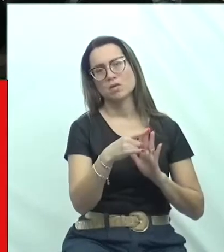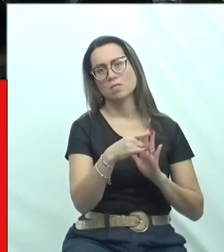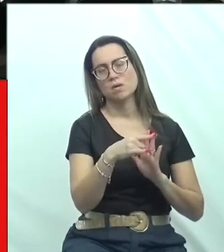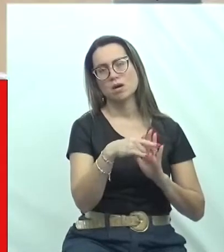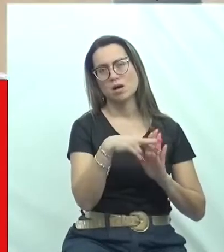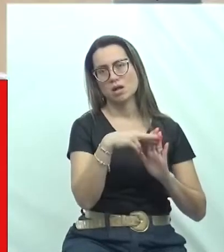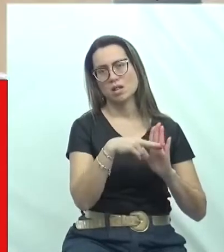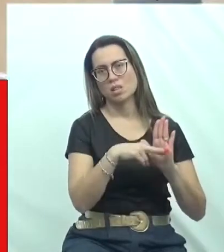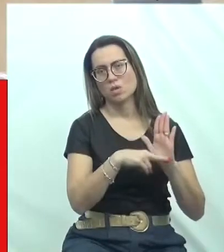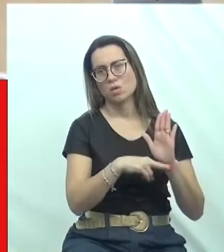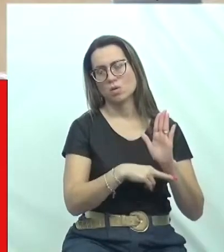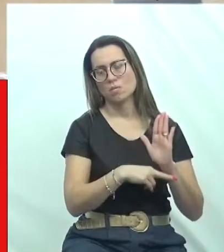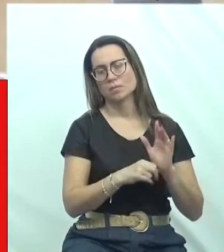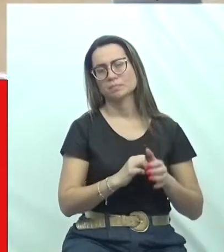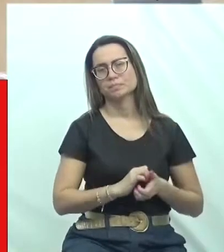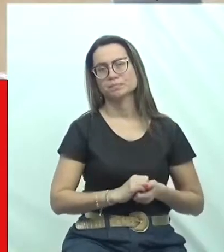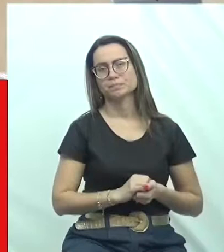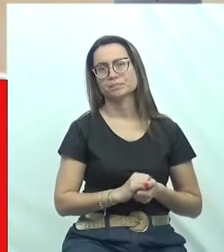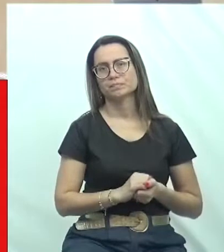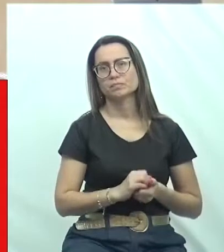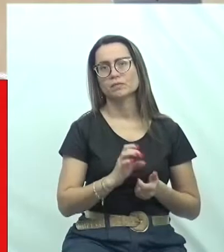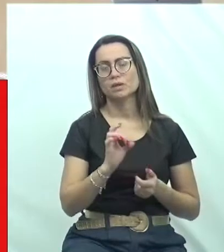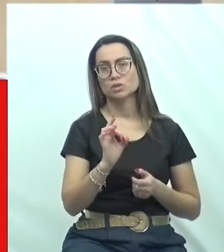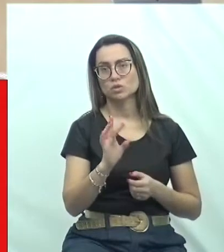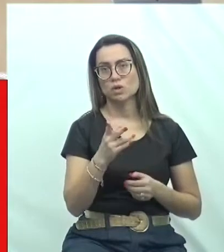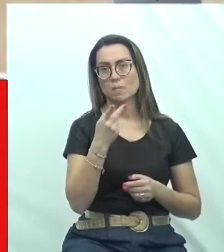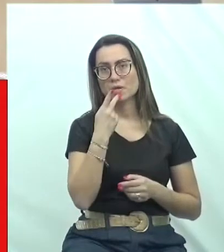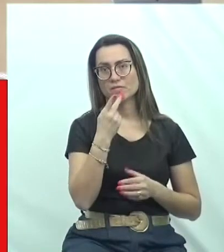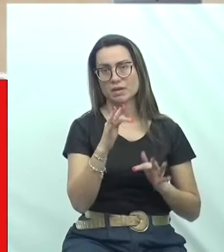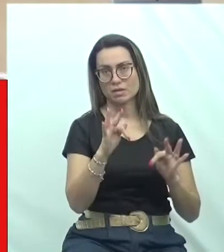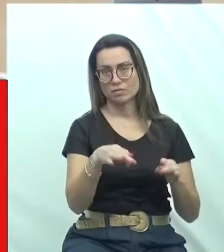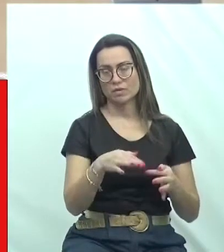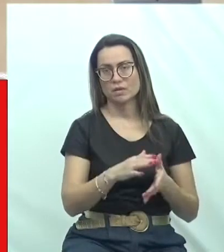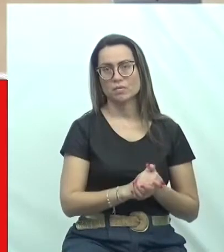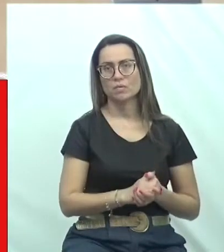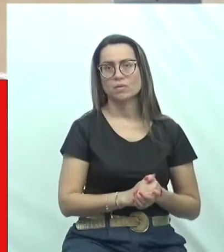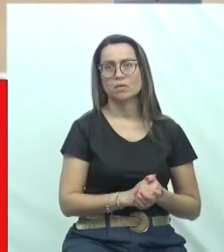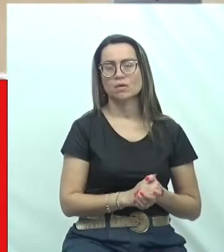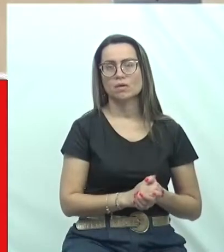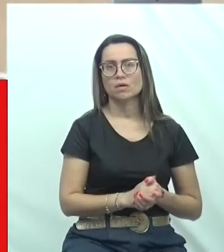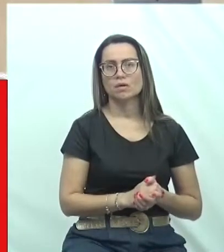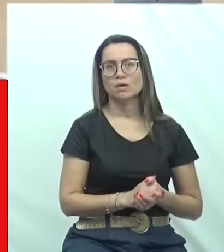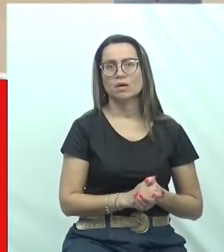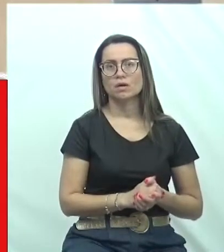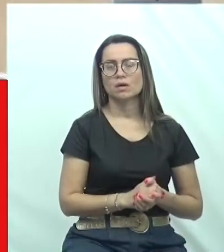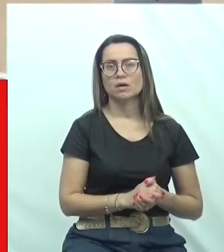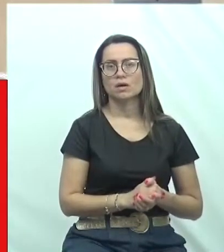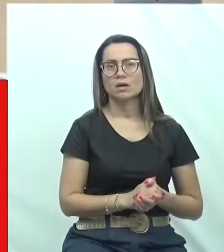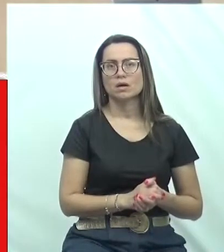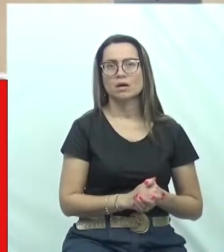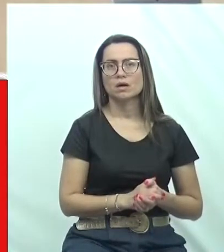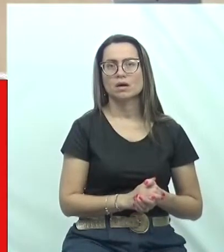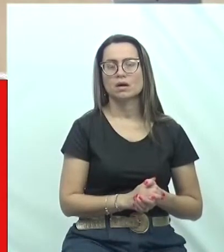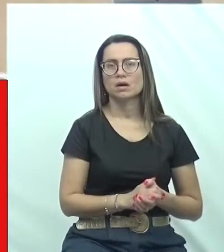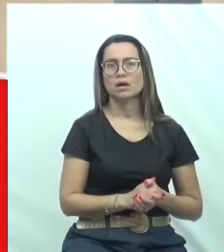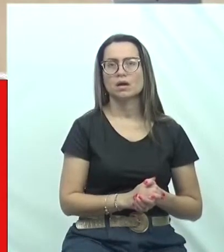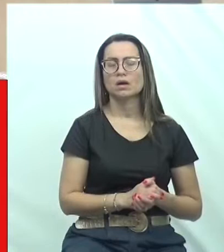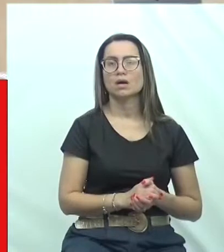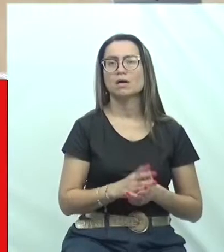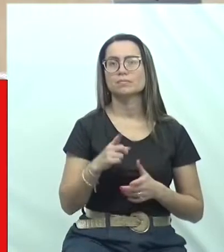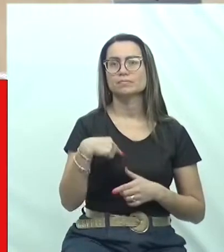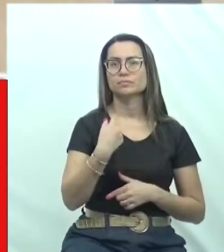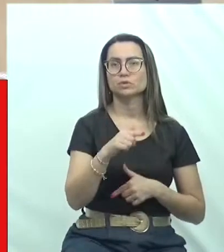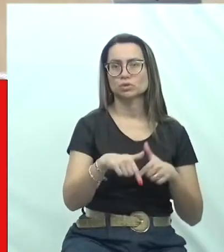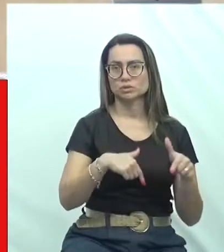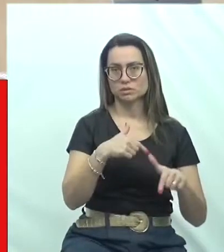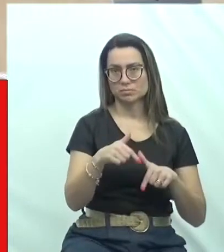resolução 3. Tá. Só para eu finalizar minha parte e passar para os vereadores continuarem... Nós trabalhamos na parte administrativa, onde a